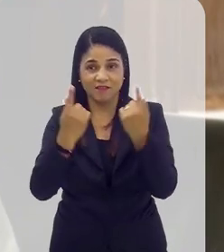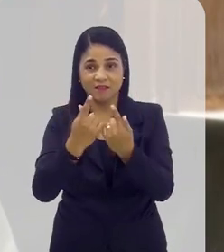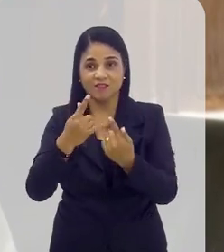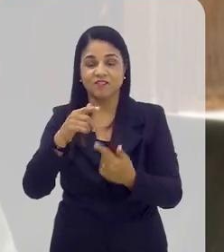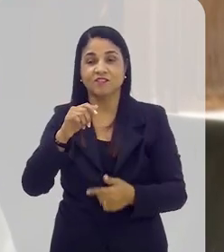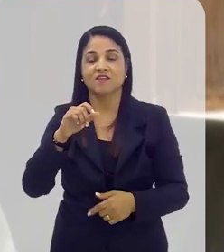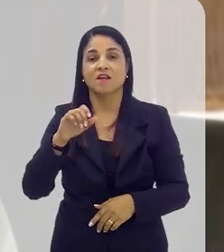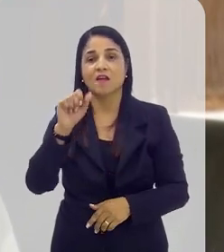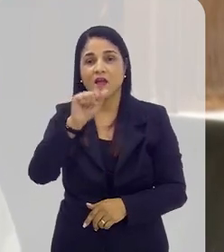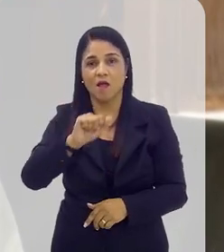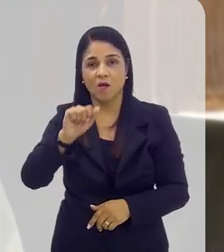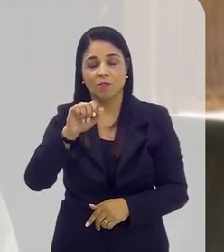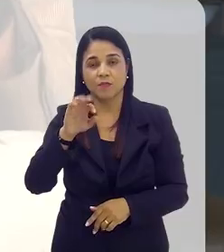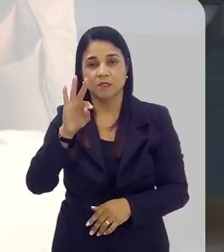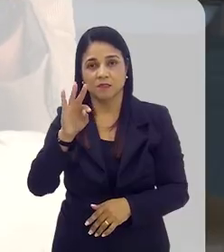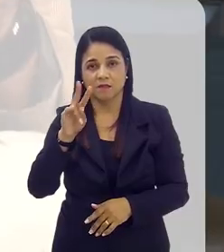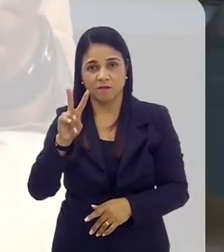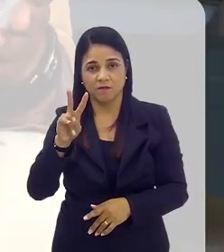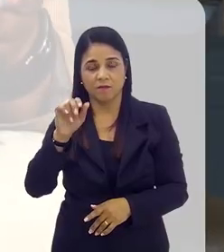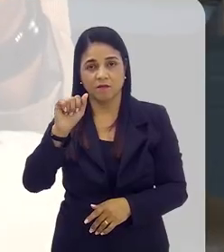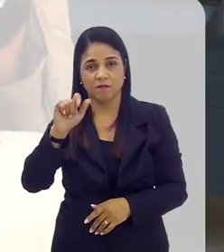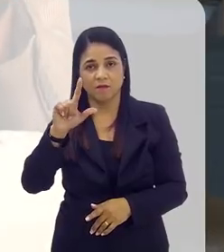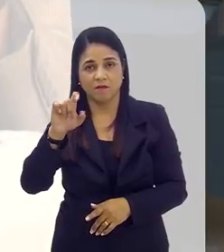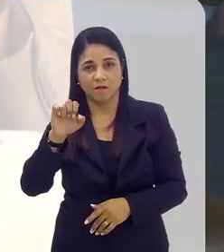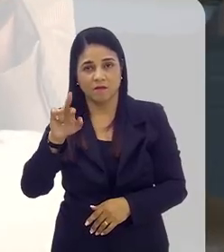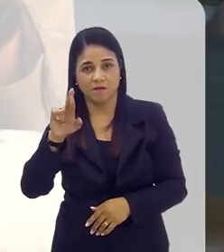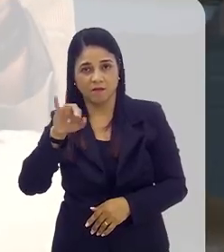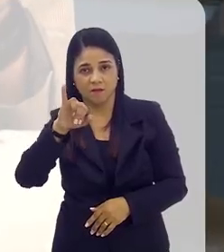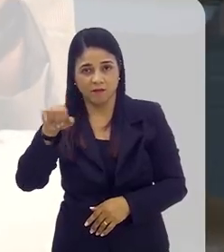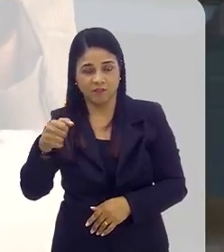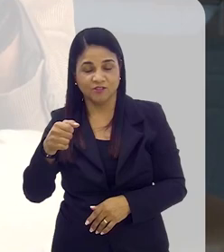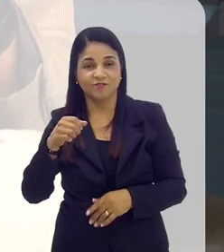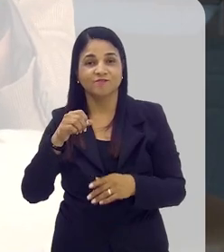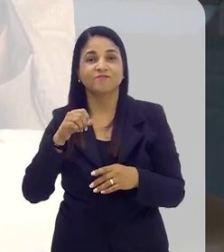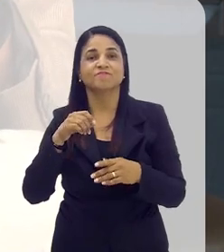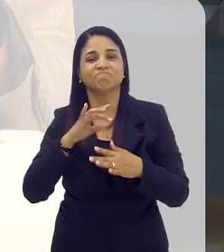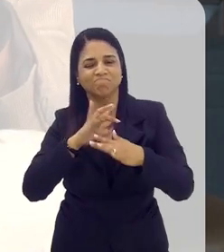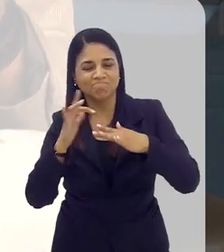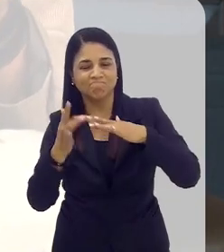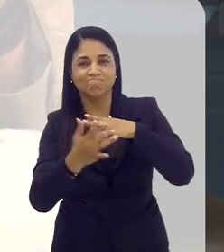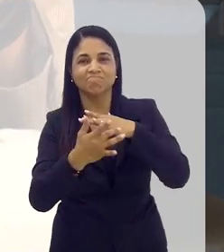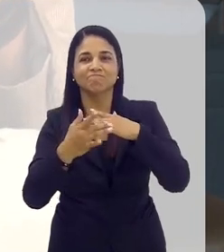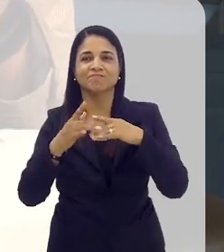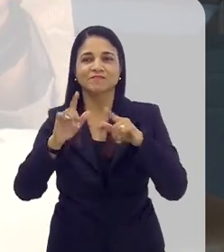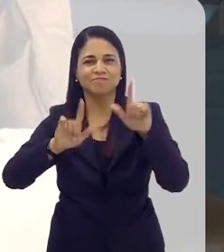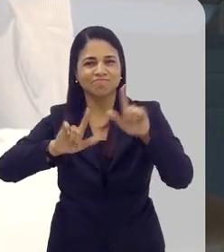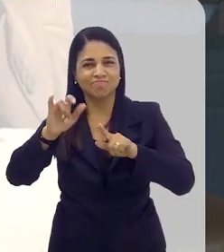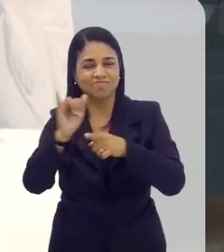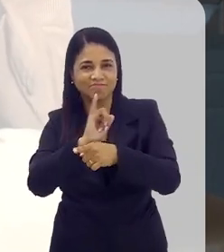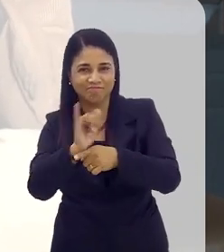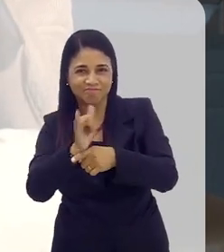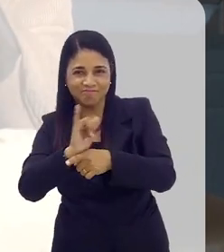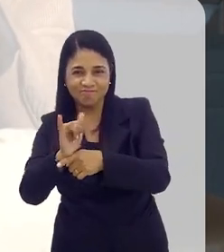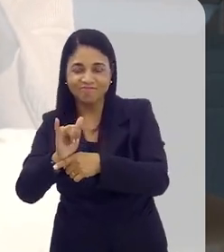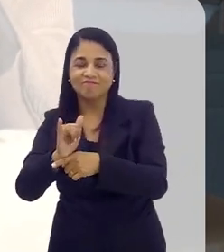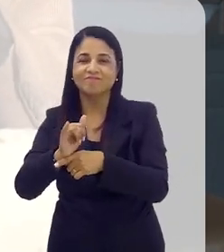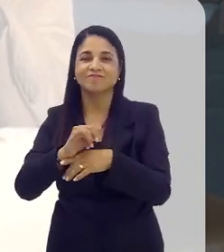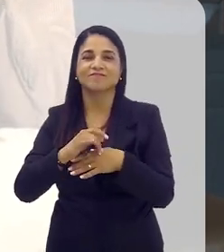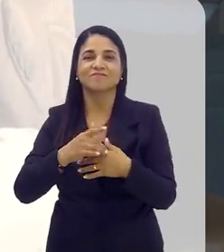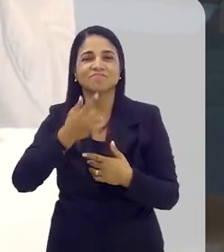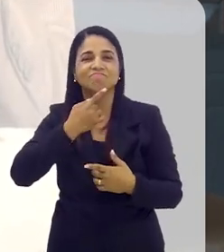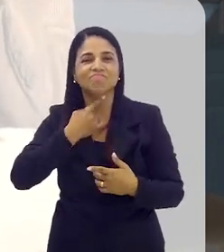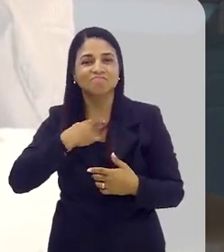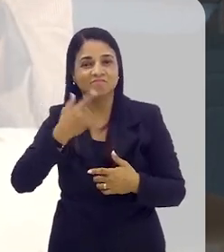lançado, tudo lá. Sucesso total. E a TV Alerge é @TVAlerge. É isso mesmo, Thaís. Você acessa o